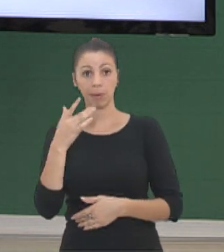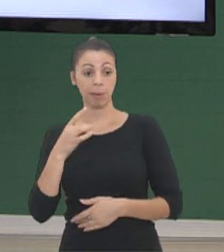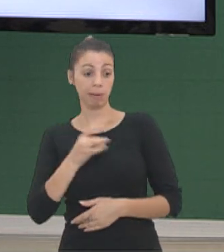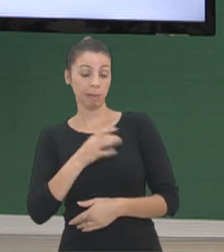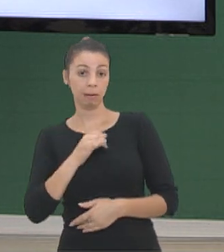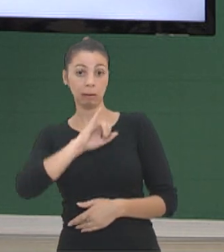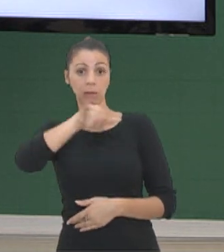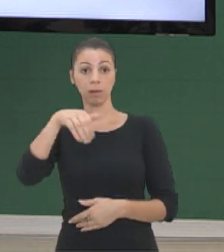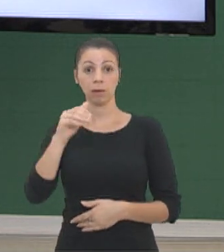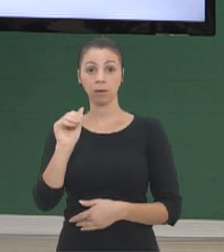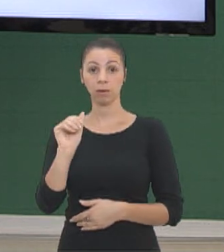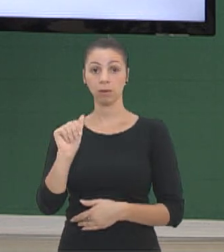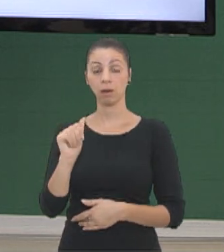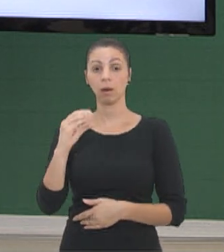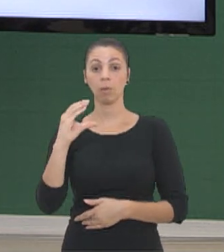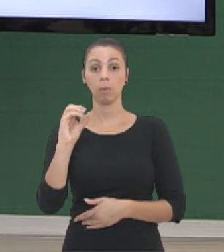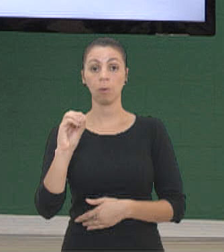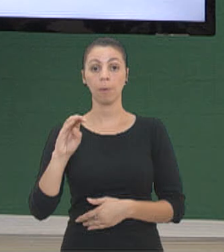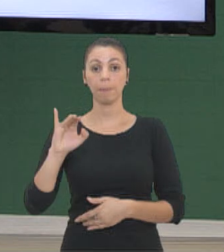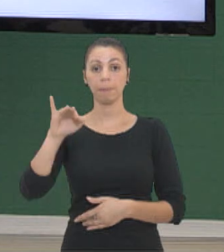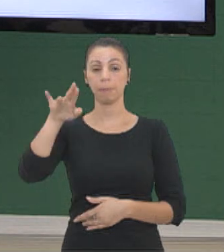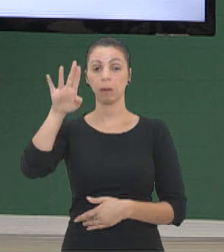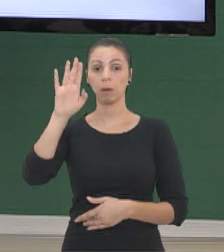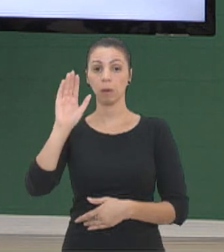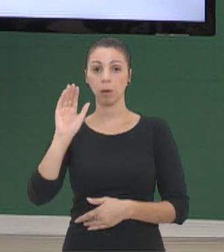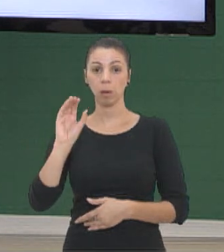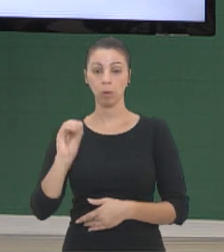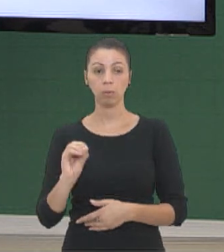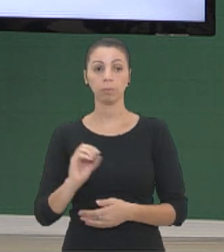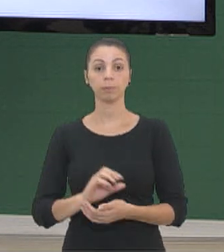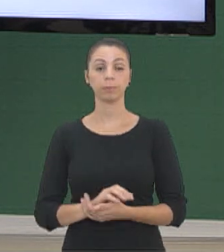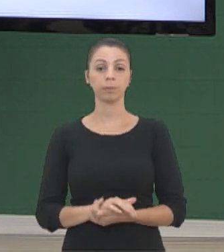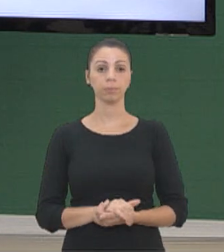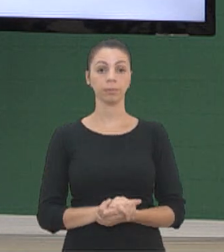os jacobinos liderados por Robespierre.